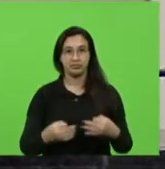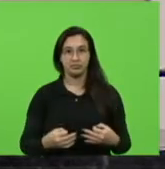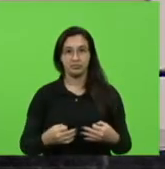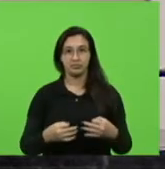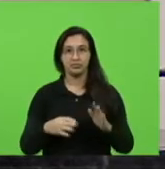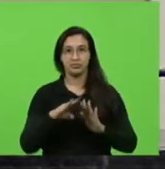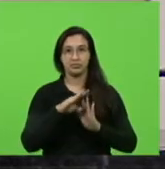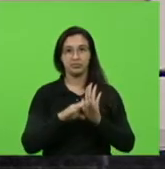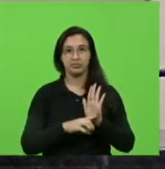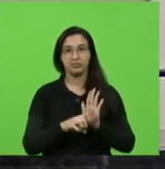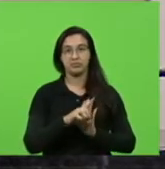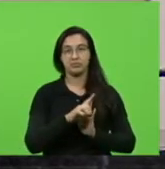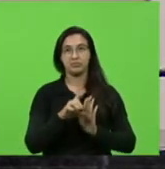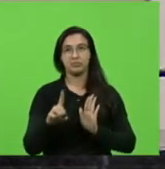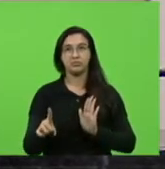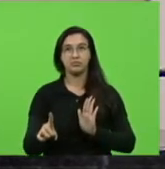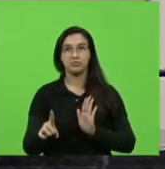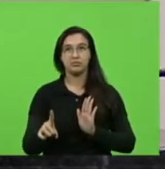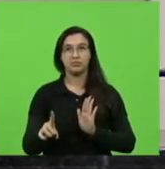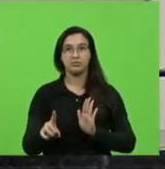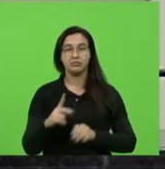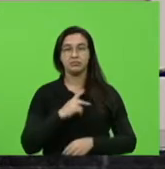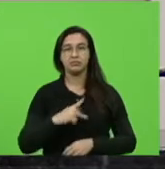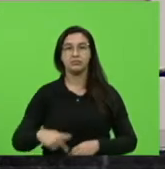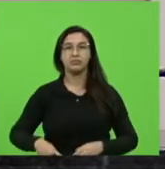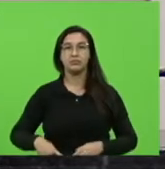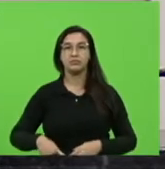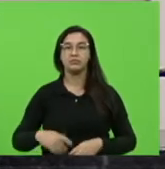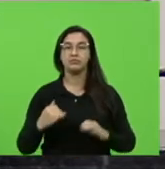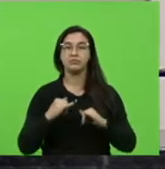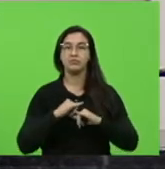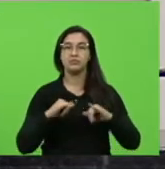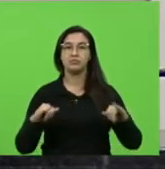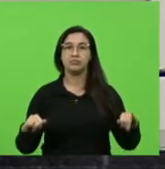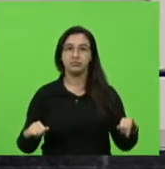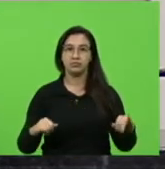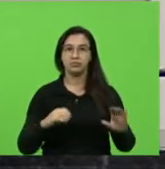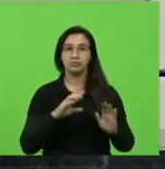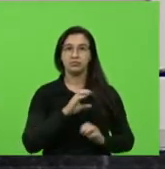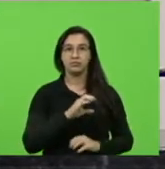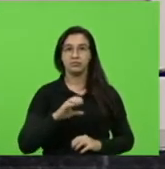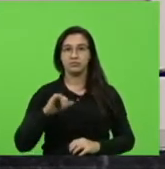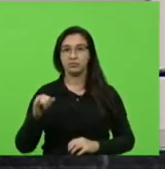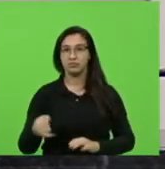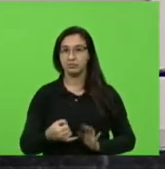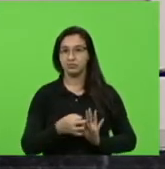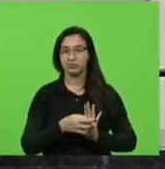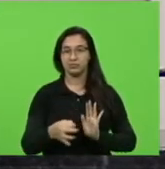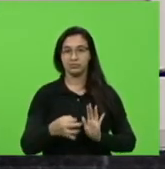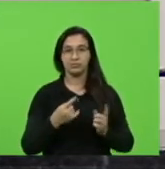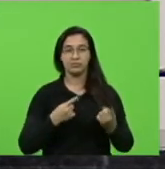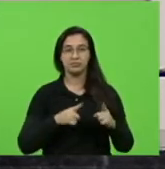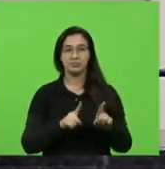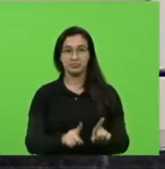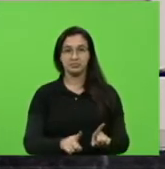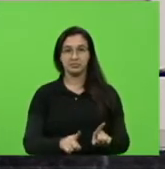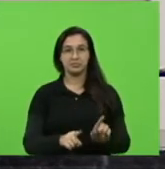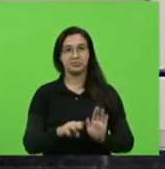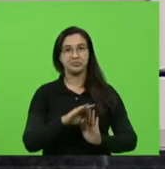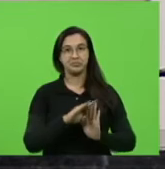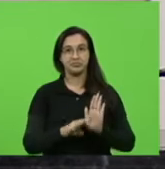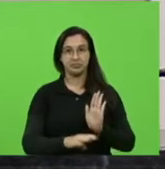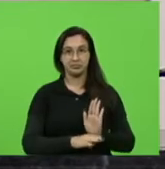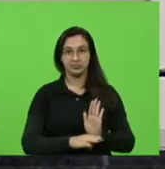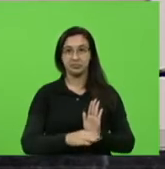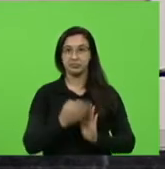dia. A presidência comunica que a Comissão de Constituição e Justiça apresentou parecer contrário às seguintes matérias e que